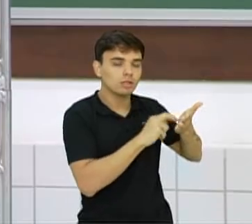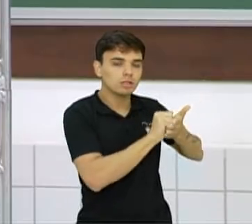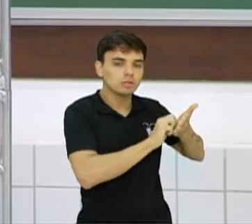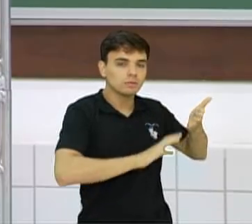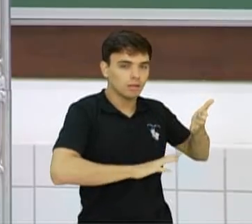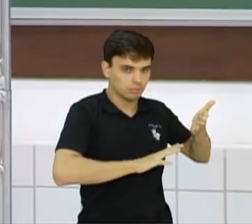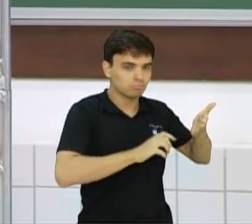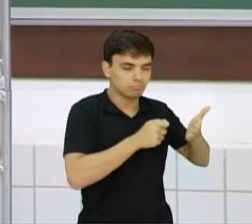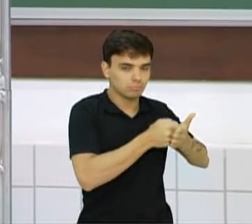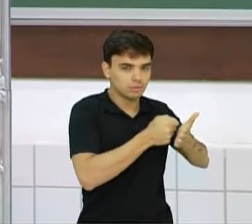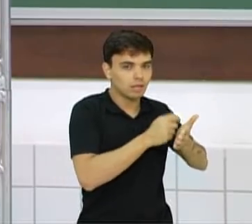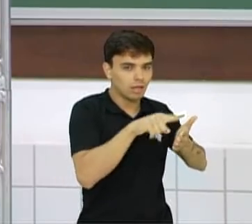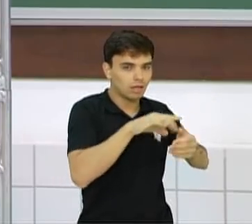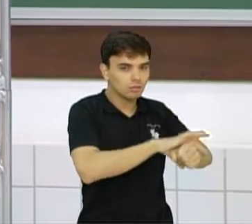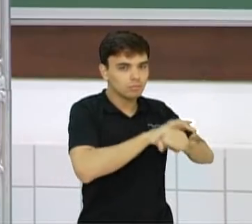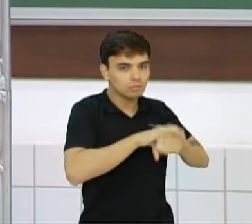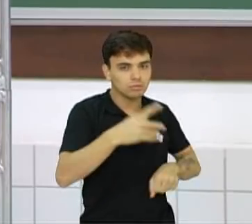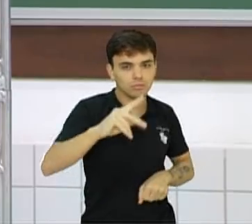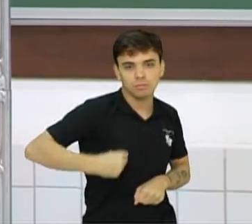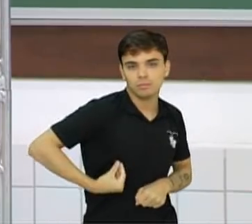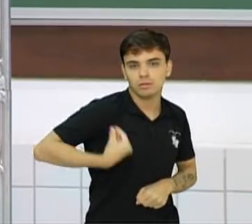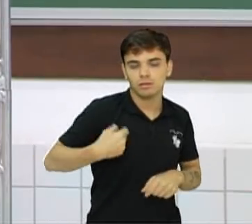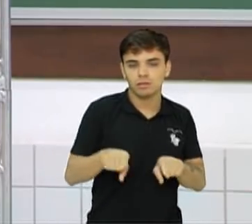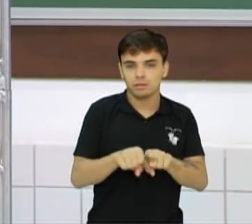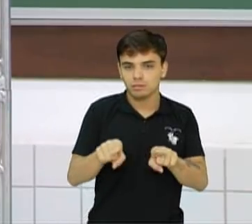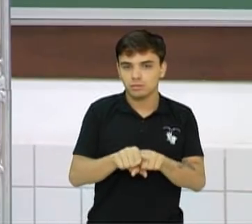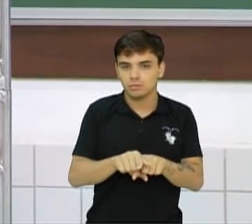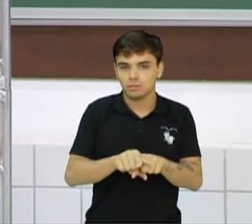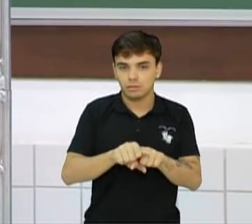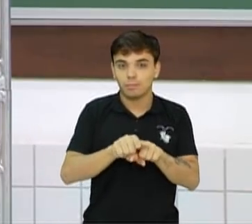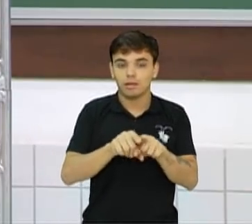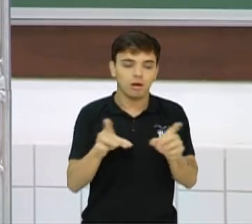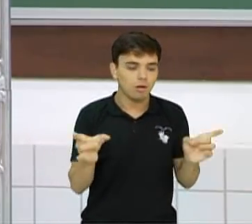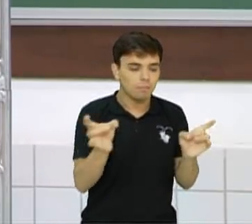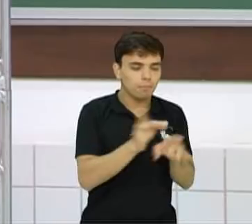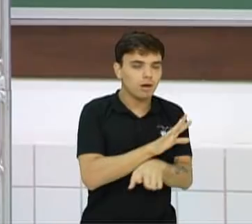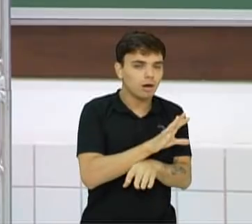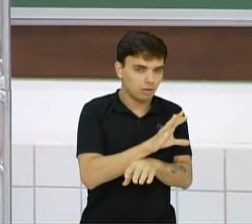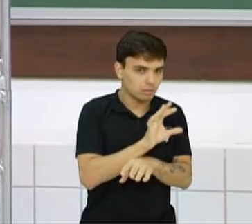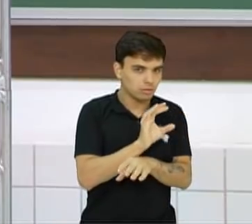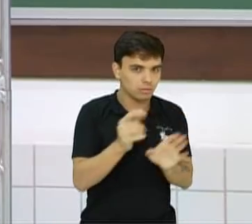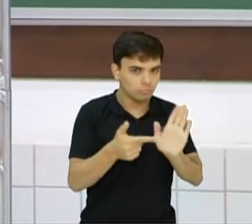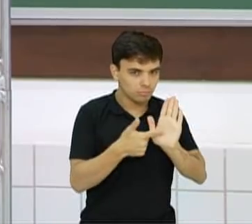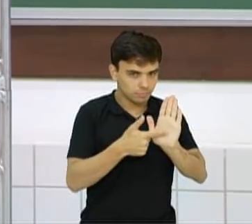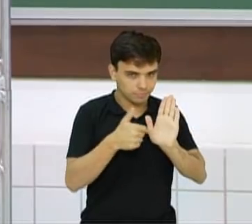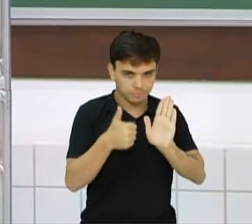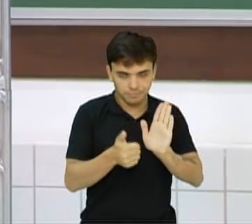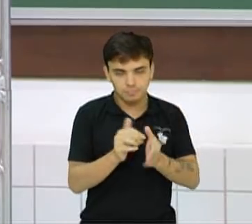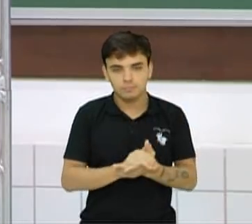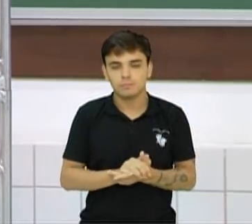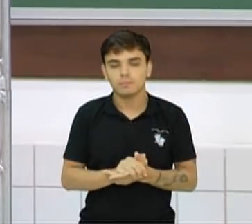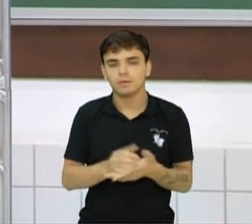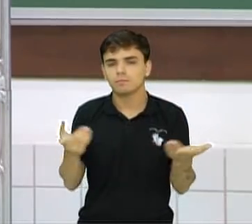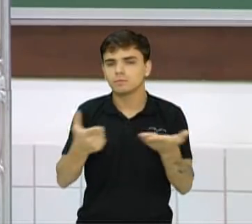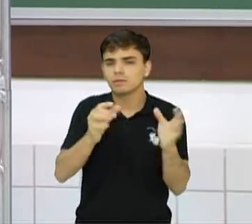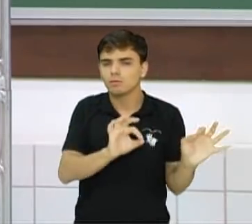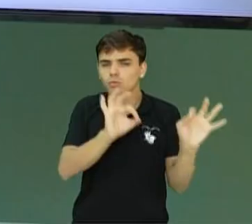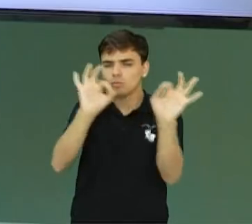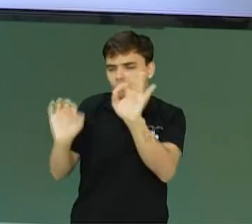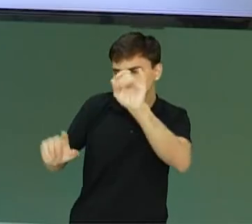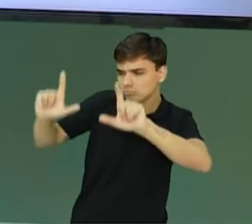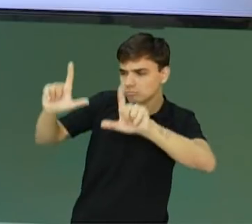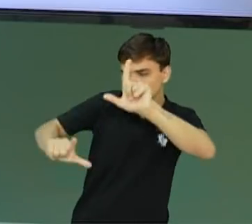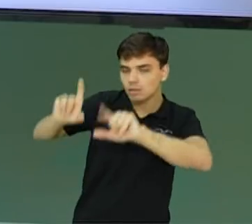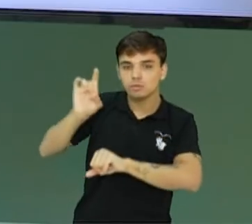não esquece que ela é tua presença. Não esquece de marcar como concluída, isso é importantíssimo, beleza? Mas e agora se você está assistindo apenas